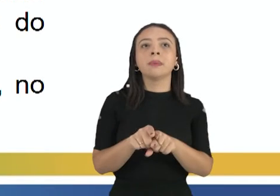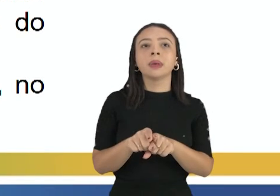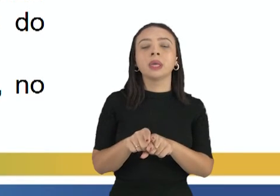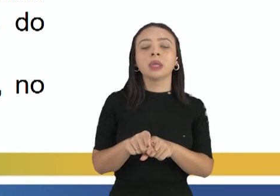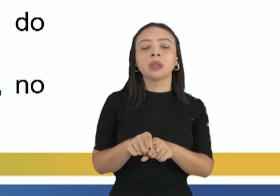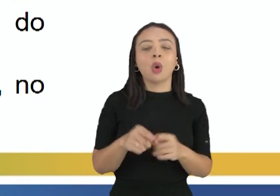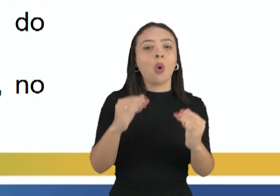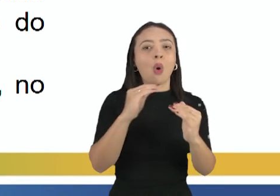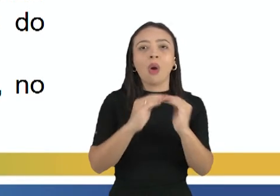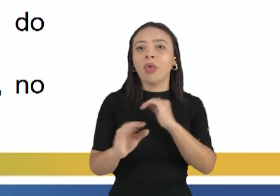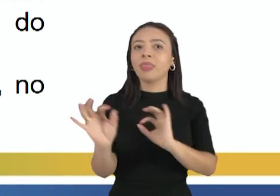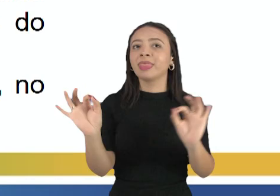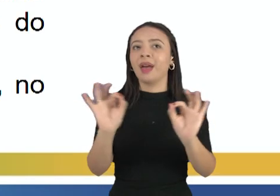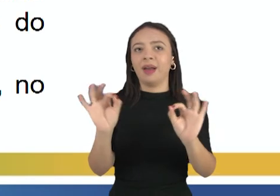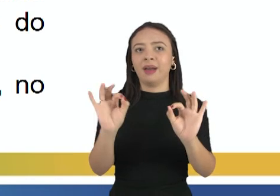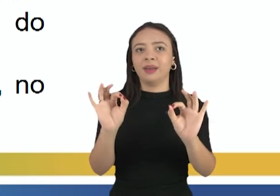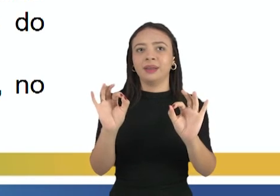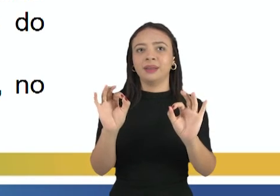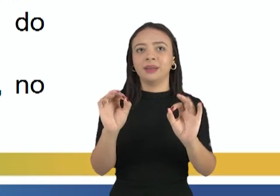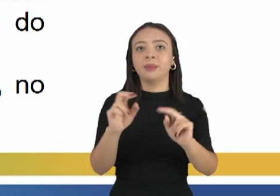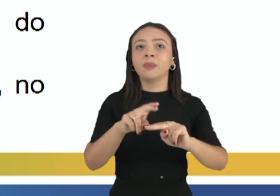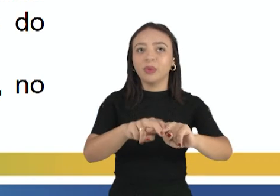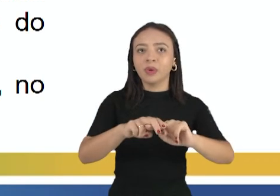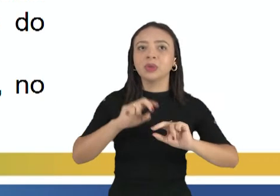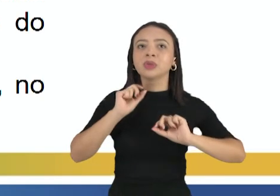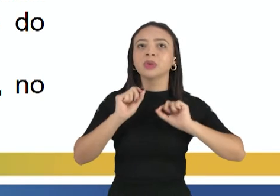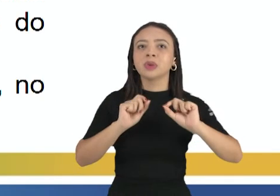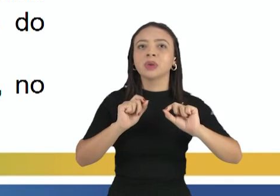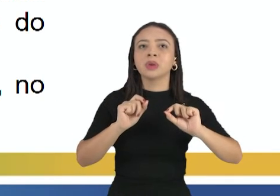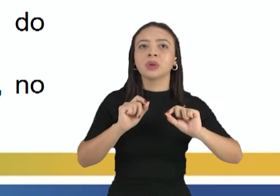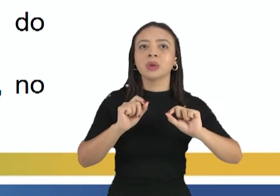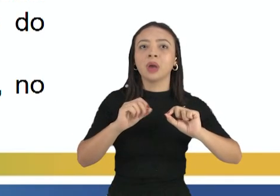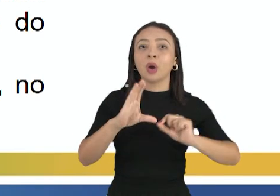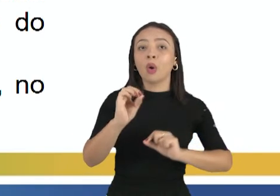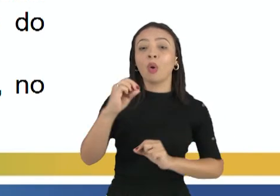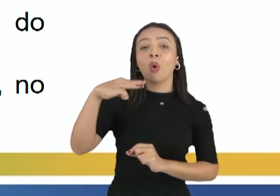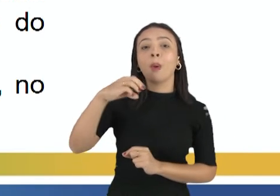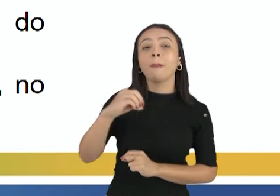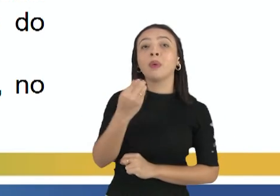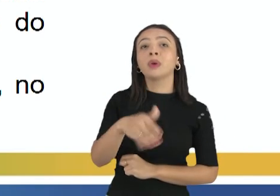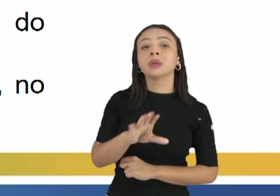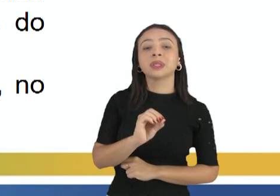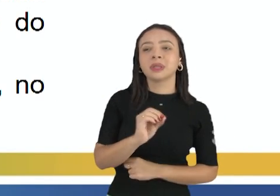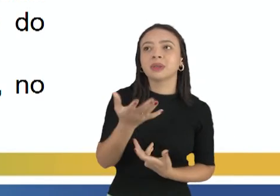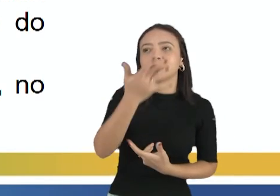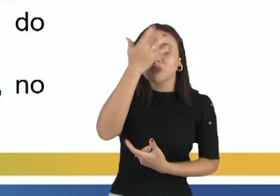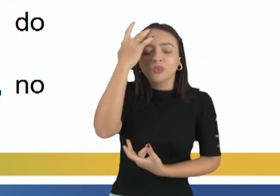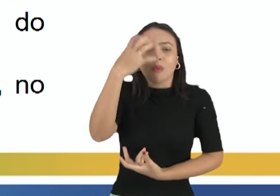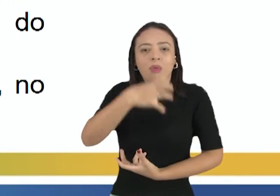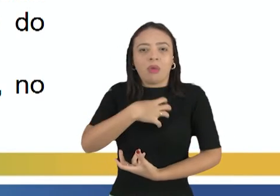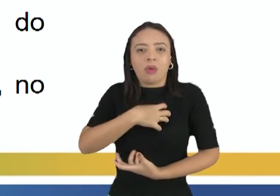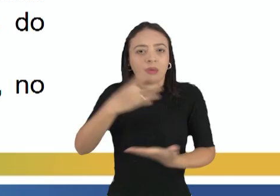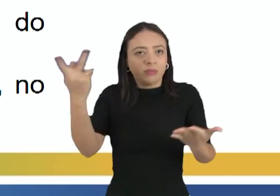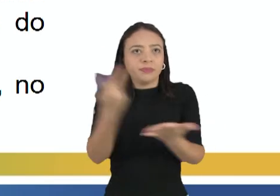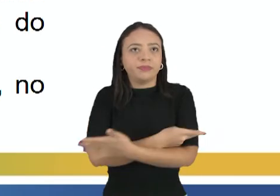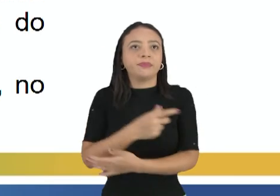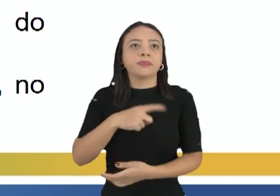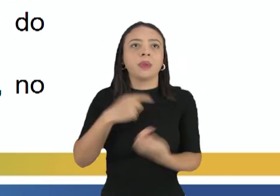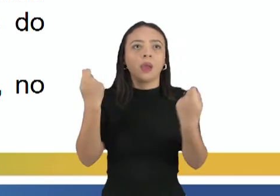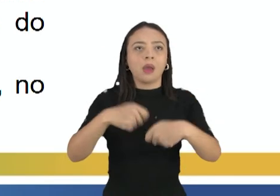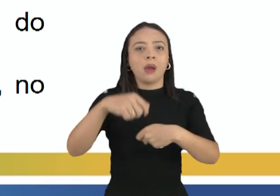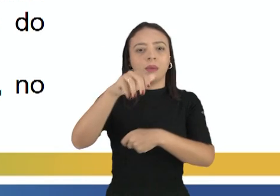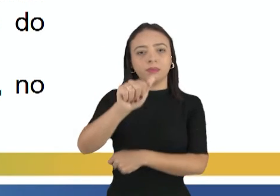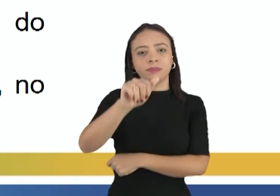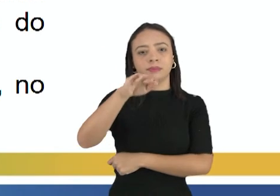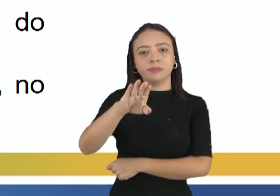nada permitia prevê-la, daí a acomodação que causou. E aí nós temos a alternativa A, B, C e